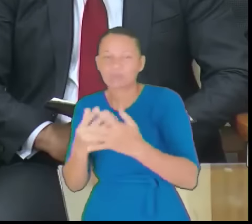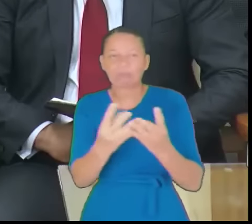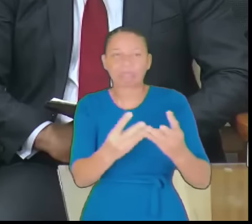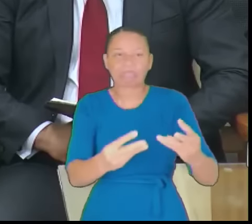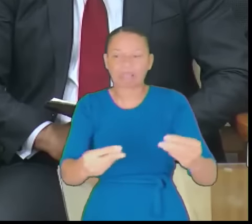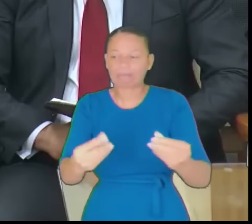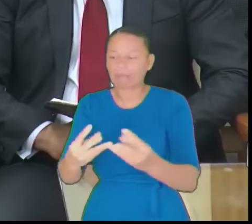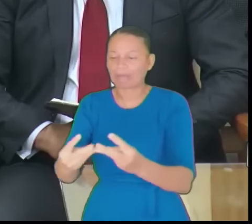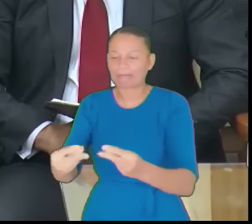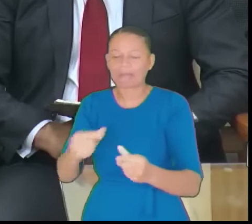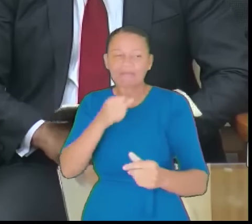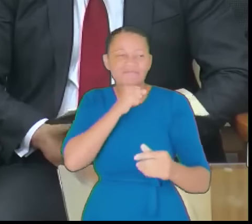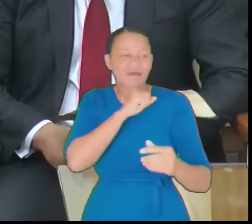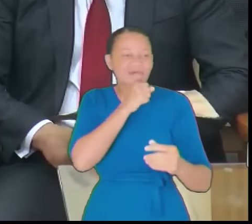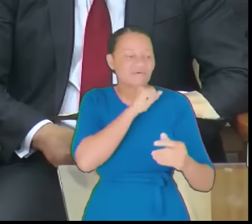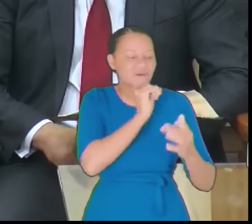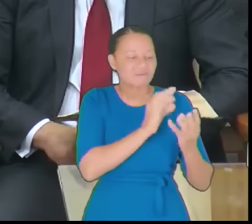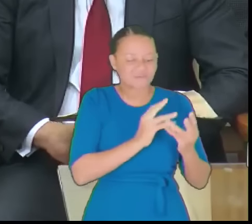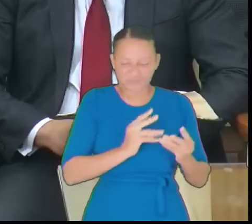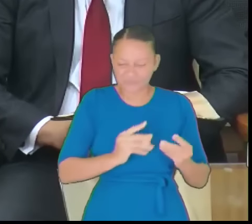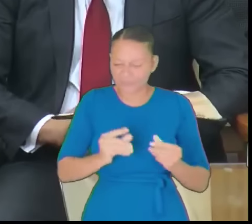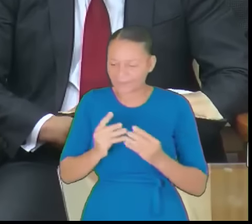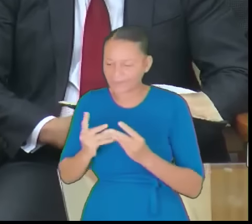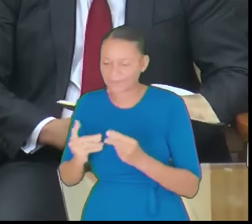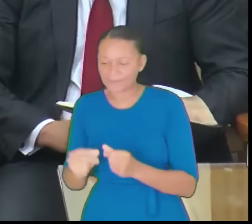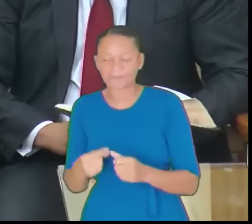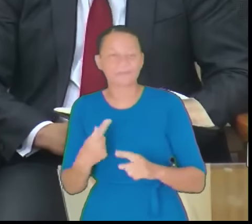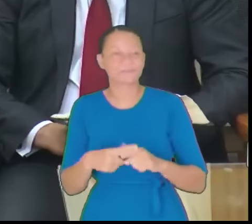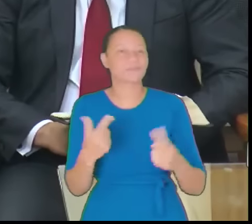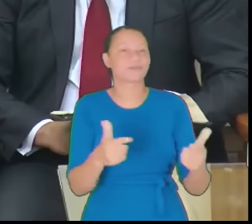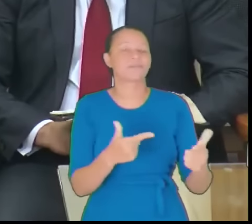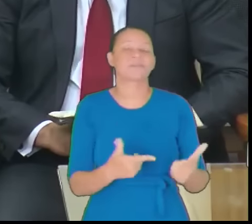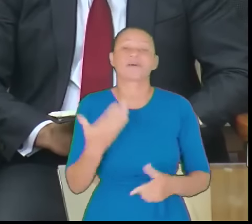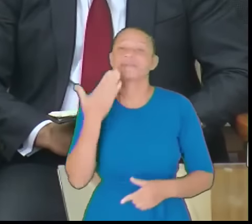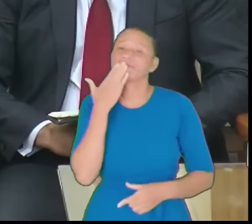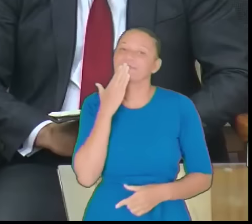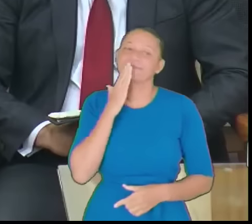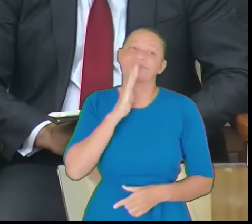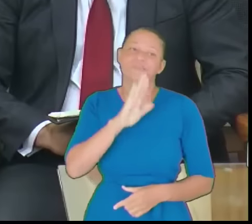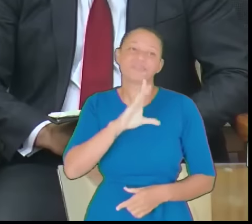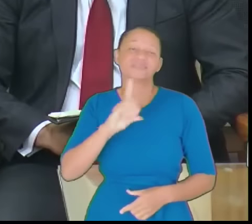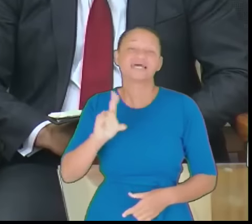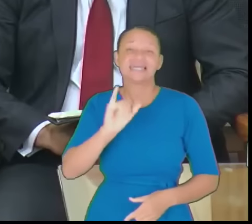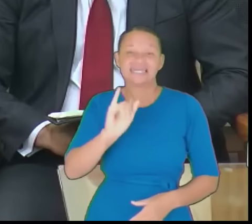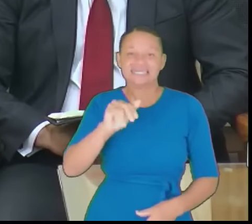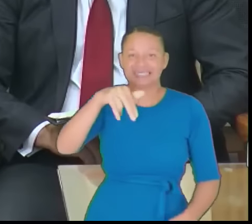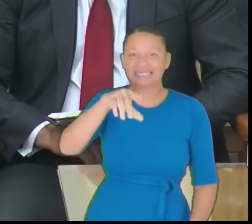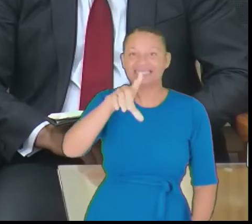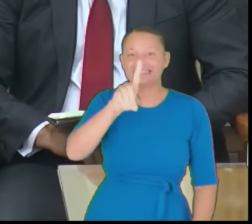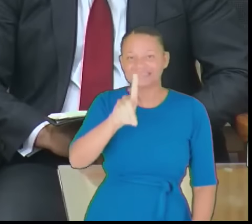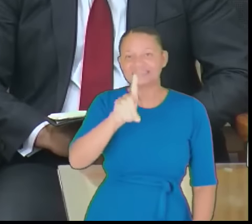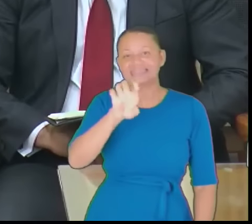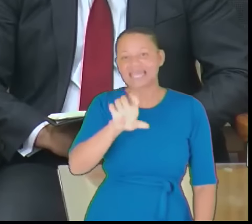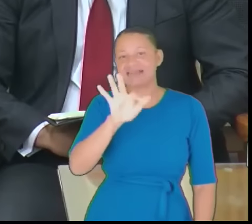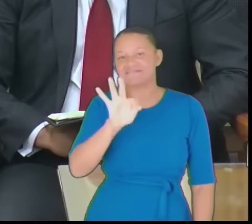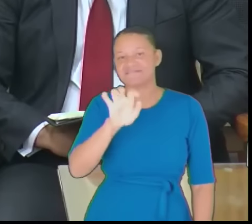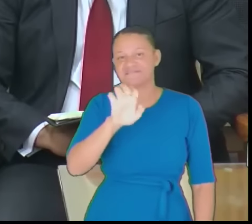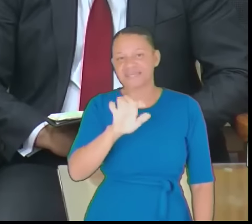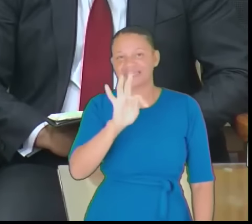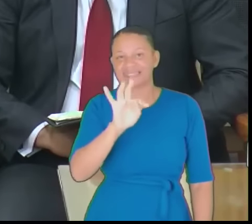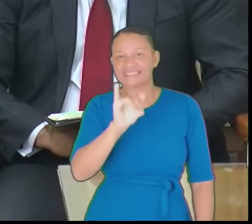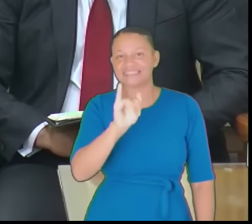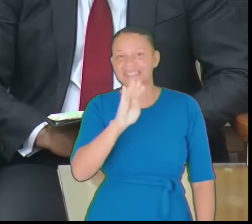que elas outras instituições envelhecem e acabam? Porque elas não têm a promessa da indefectibilidade. Elas não têm essa promessa. Jesus disse,